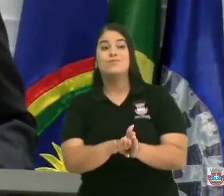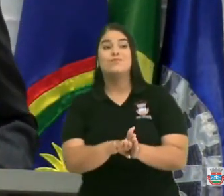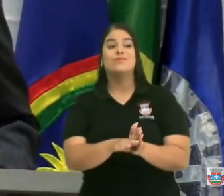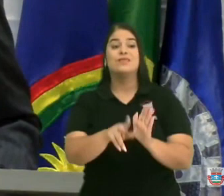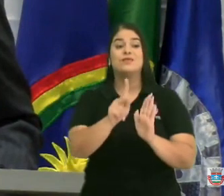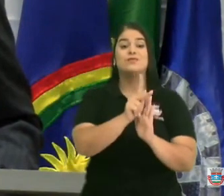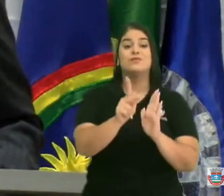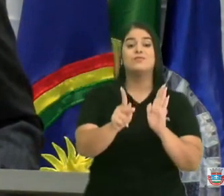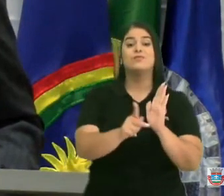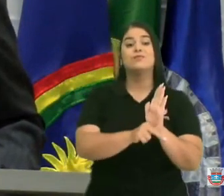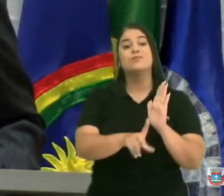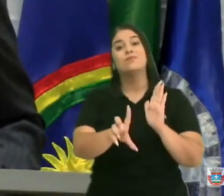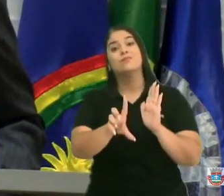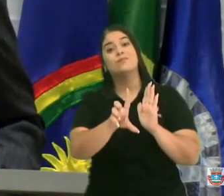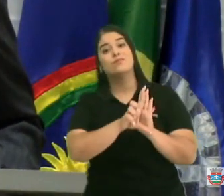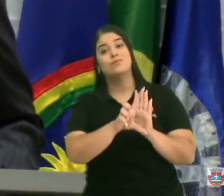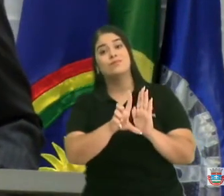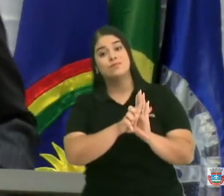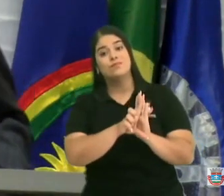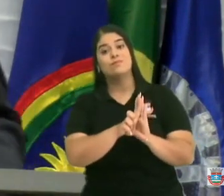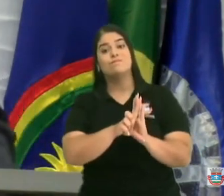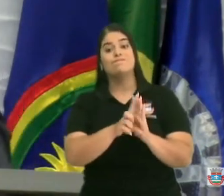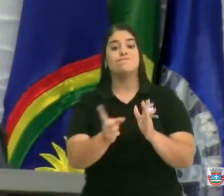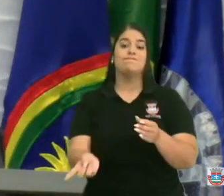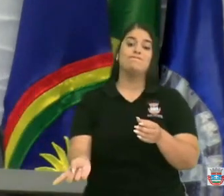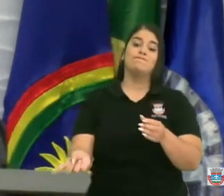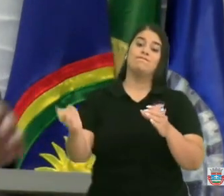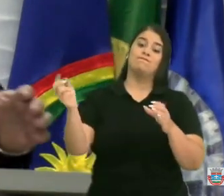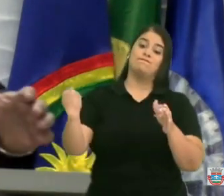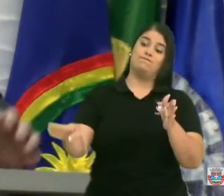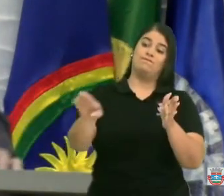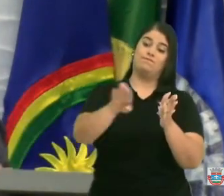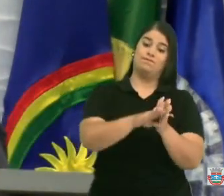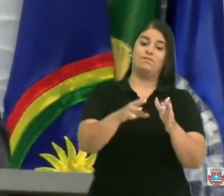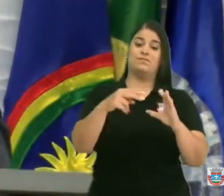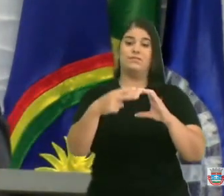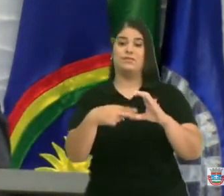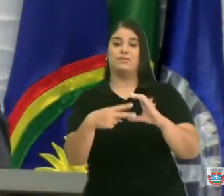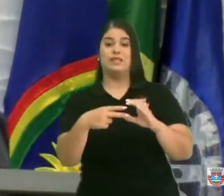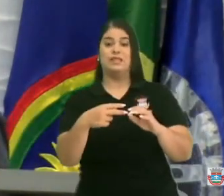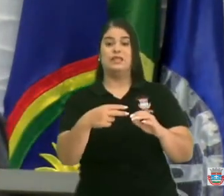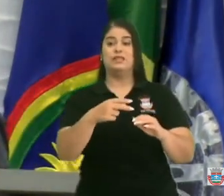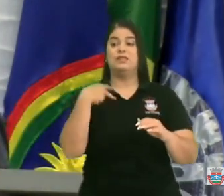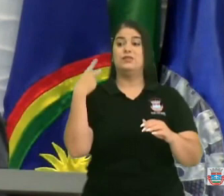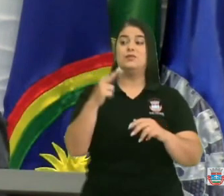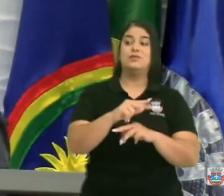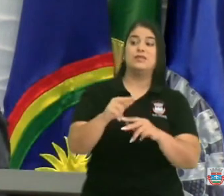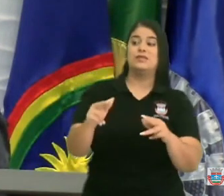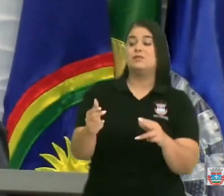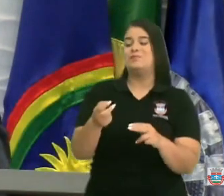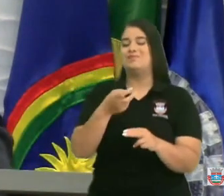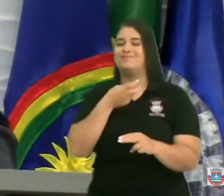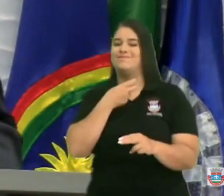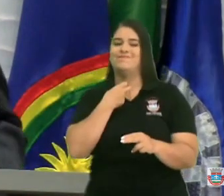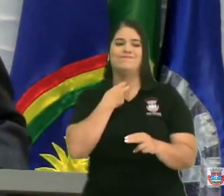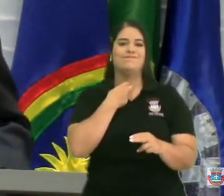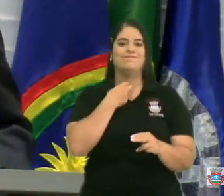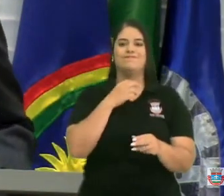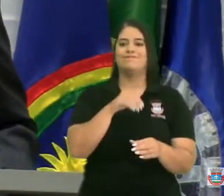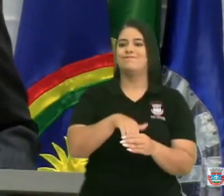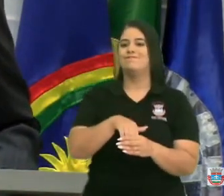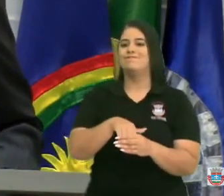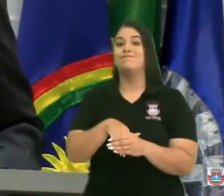um projeto de lei a essa casa e os vereadores não puderam votar. Não puderam votar